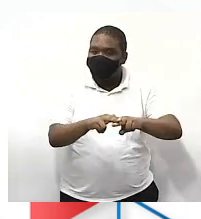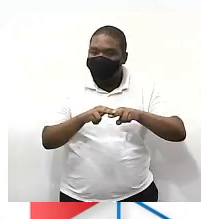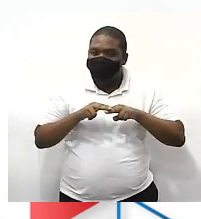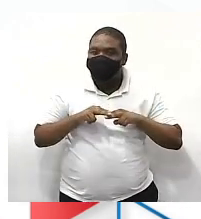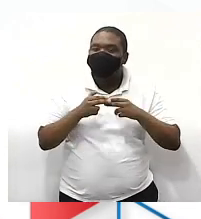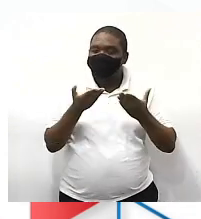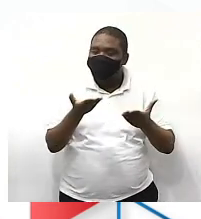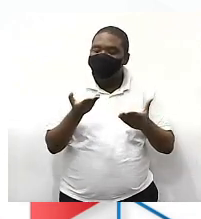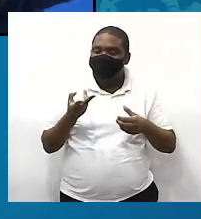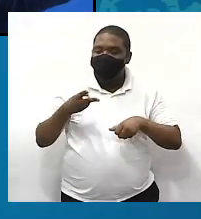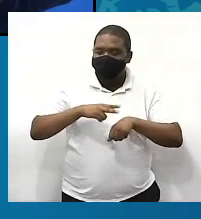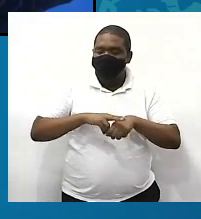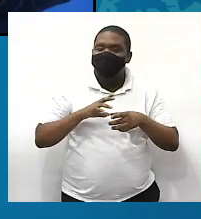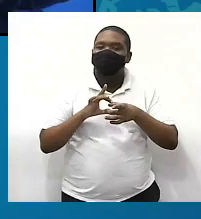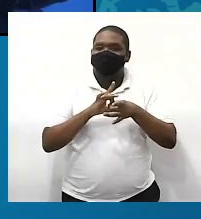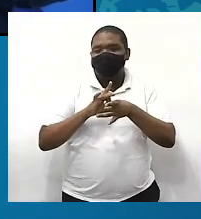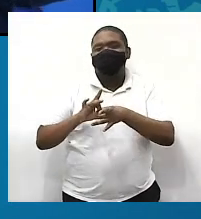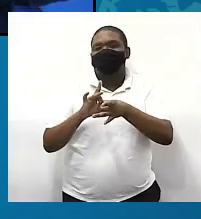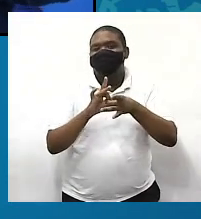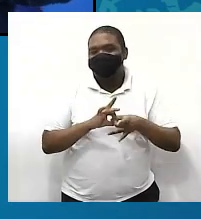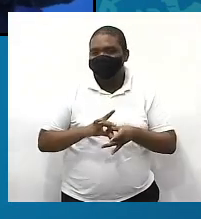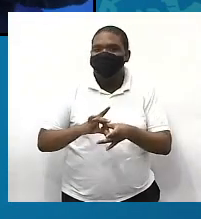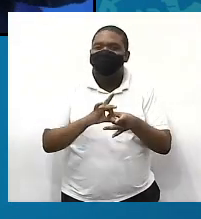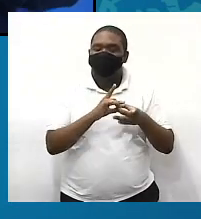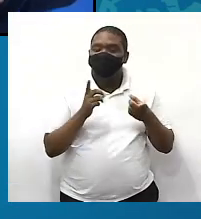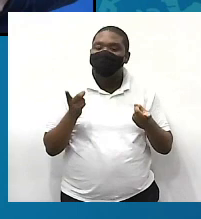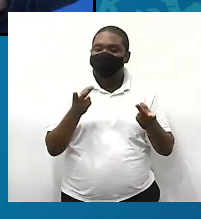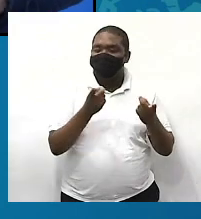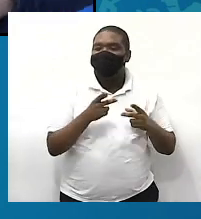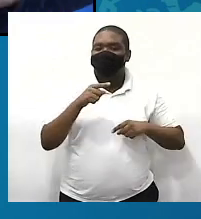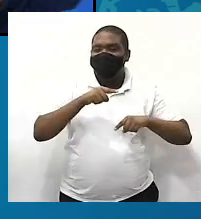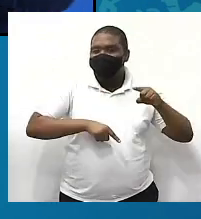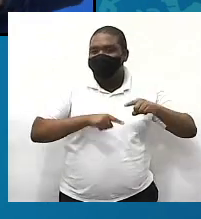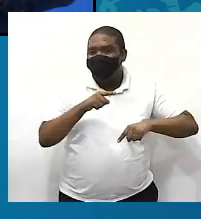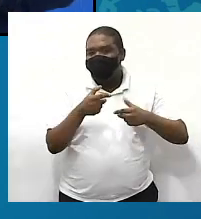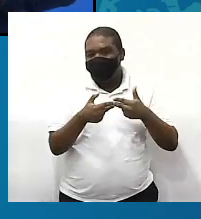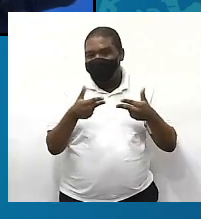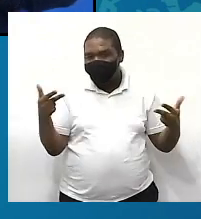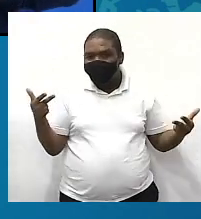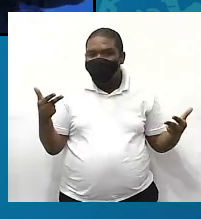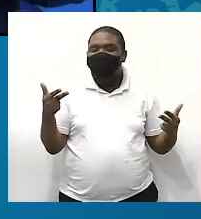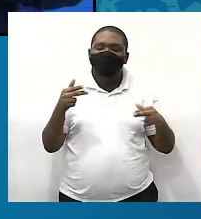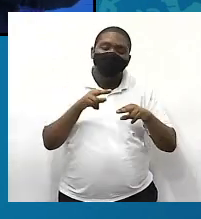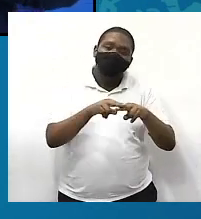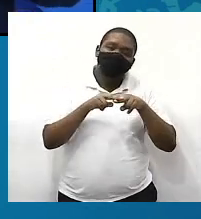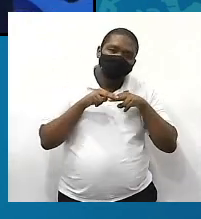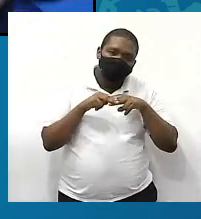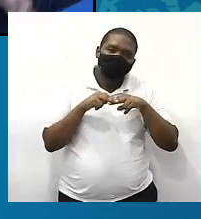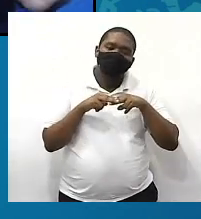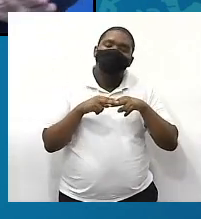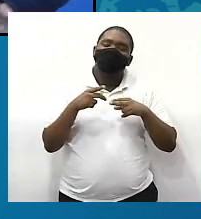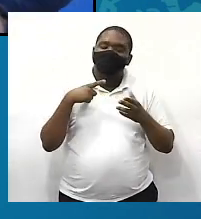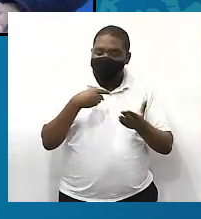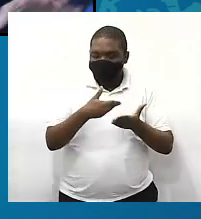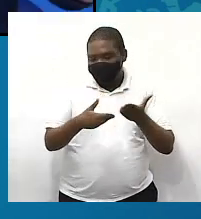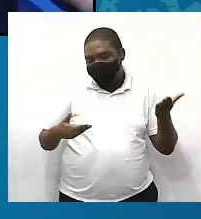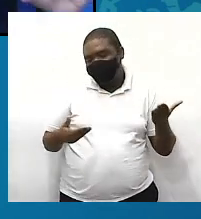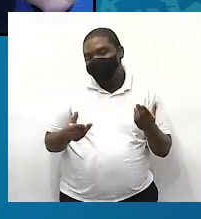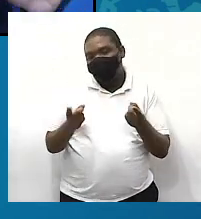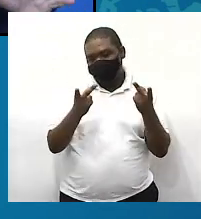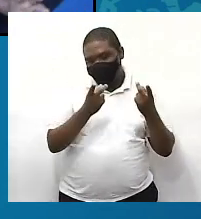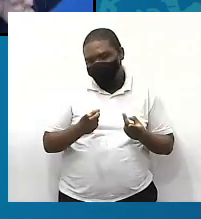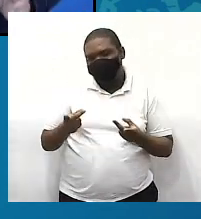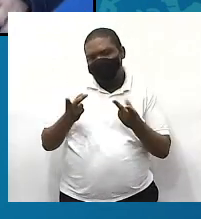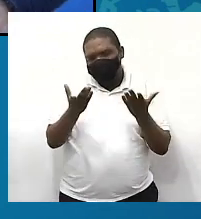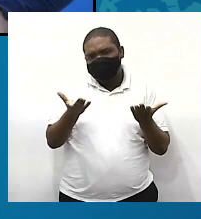dessa junção de vendas de produtos a partir do seu contrato comercial,